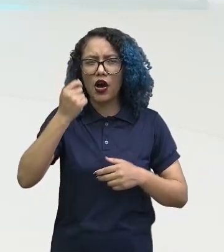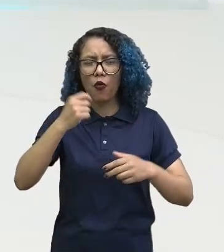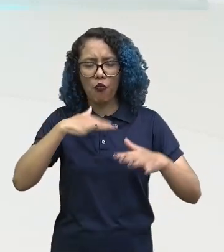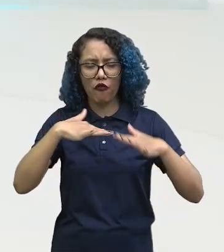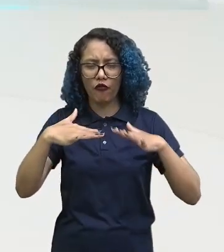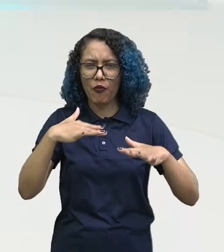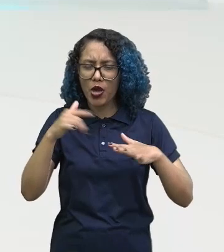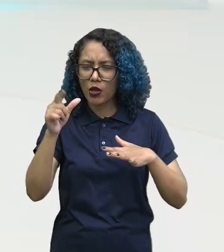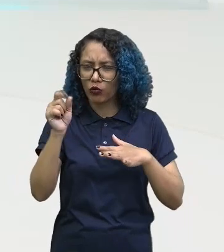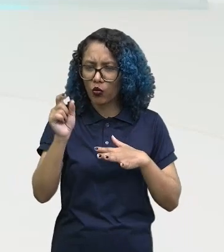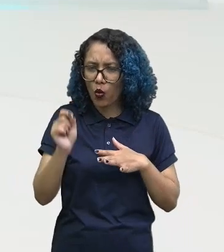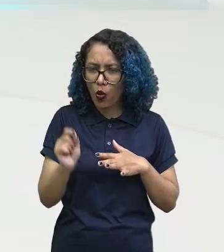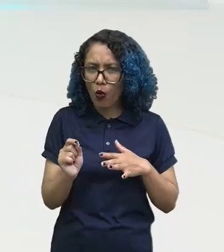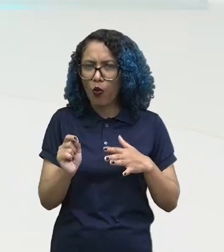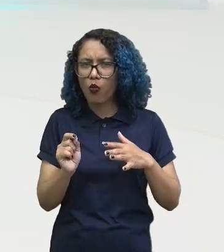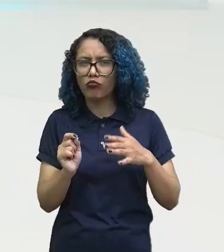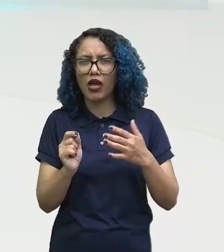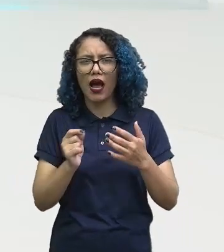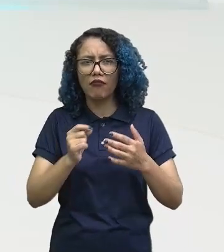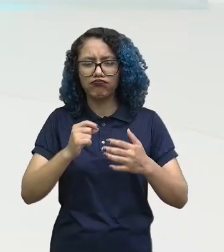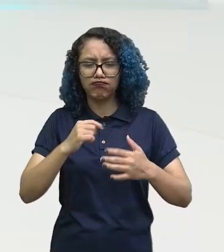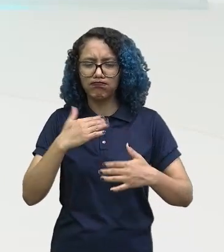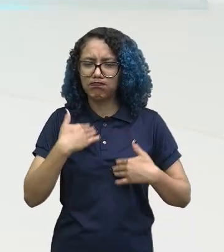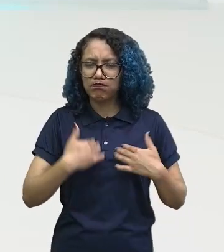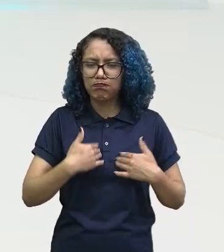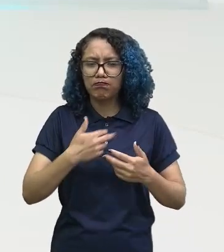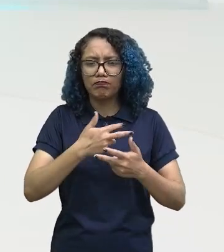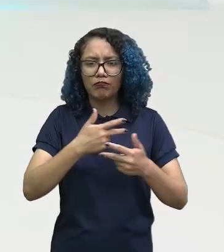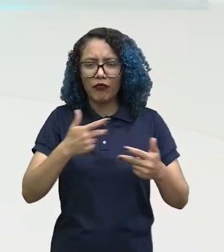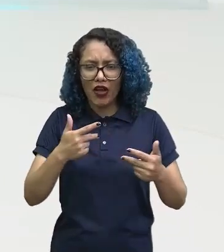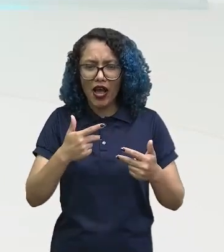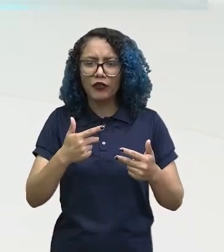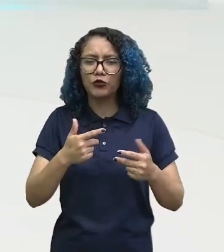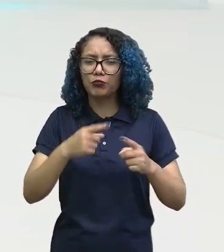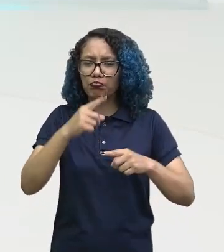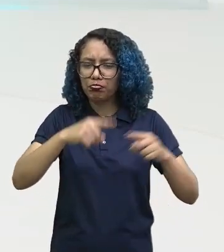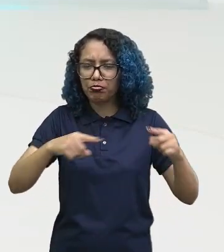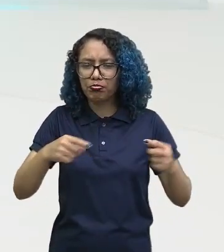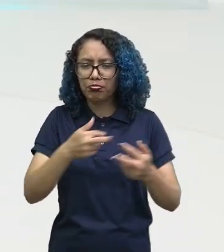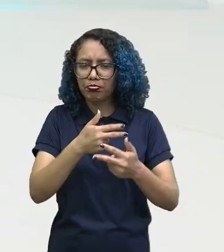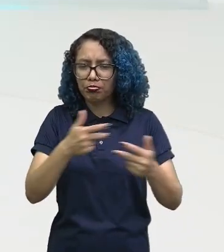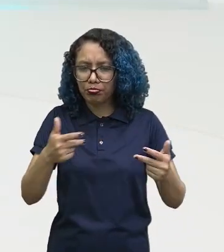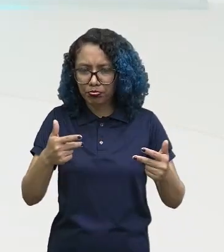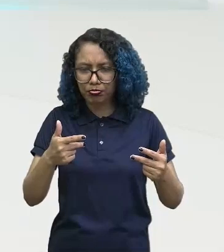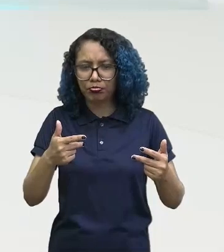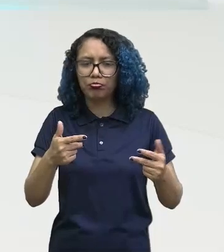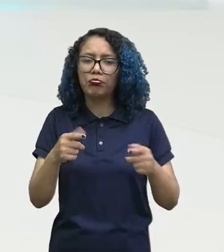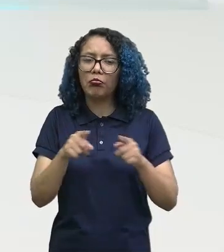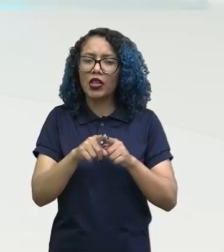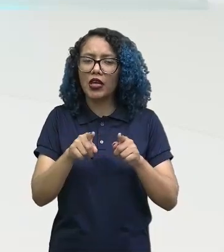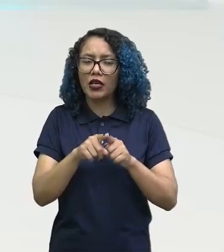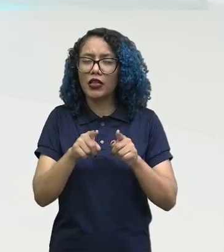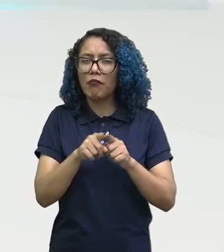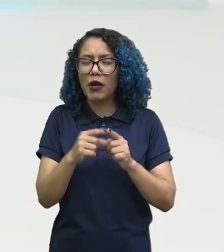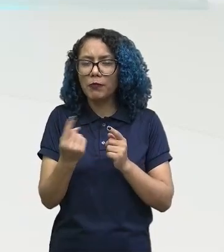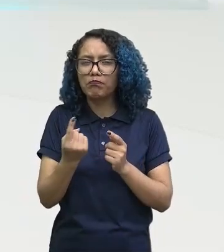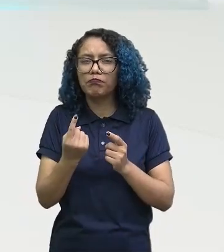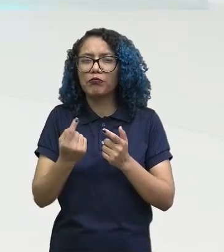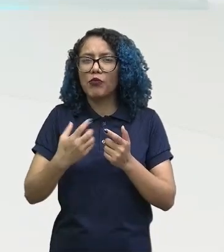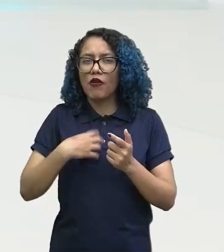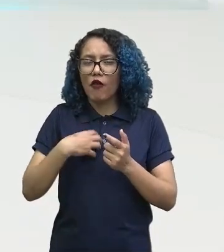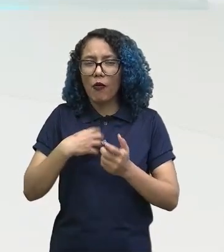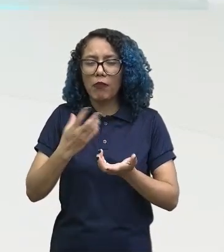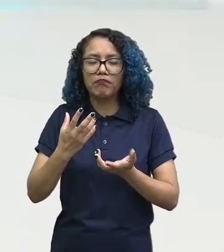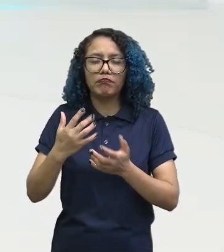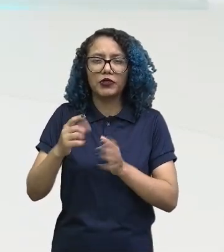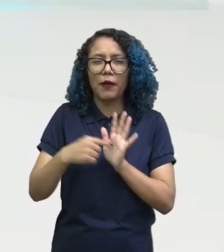das articulações, em diferentes graus de tensão, relaxamento muscular e também no trabalho de